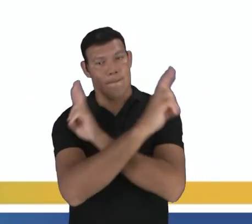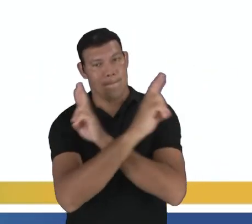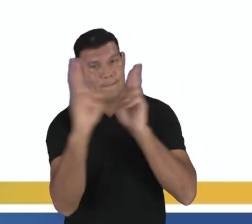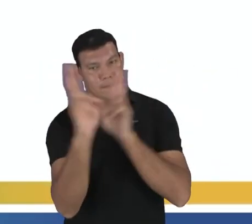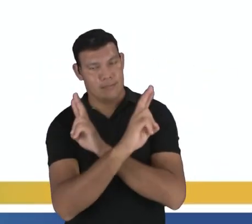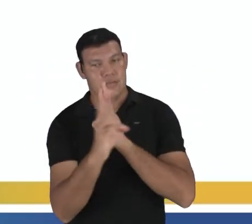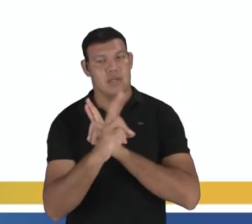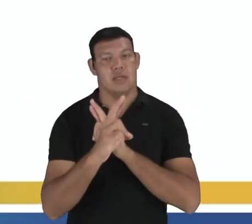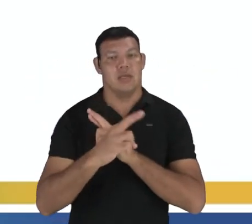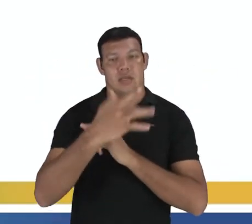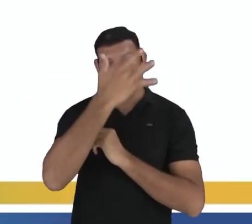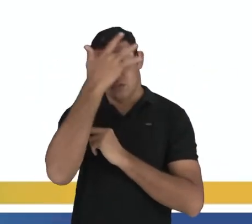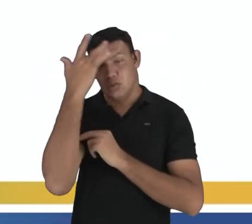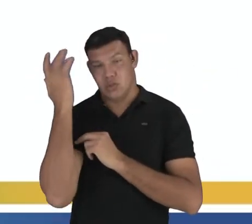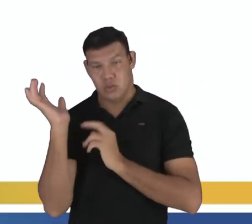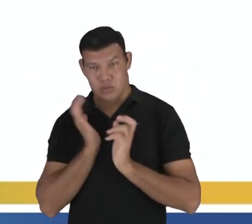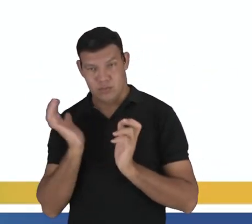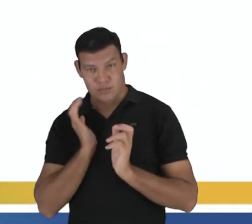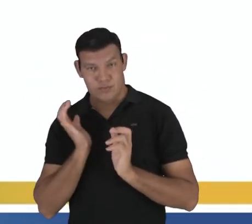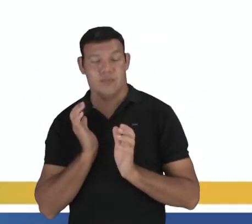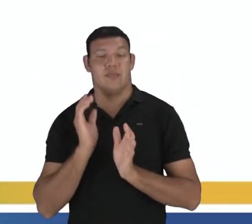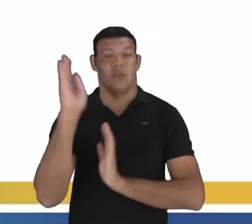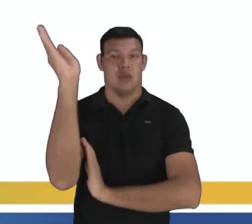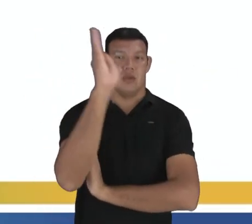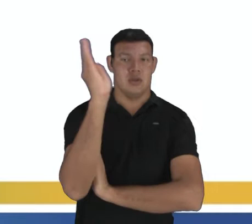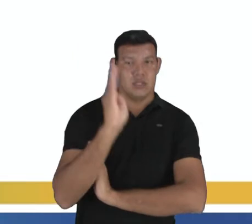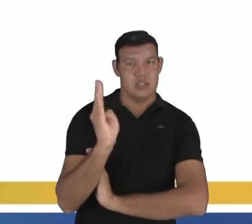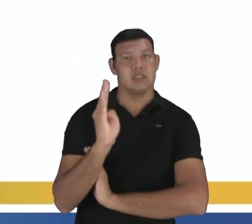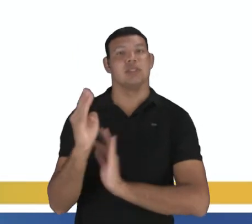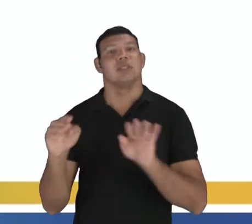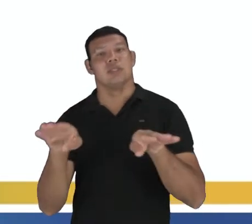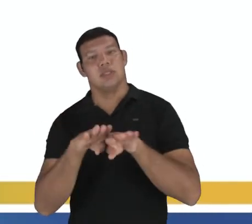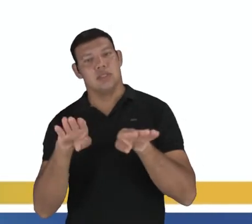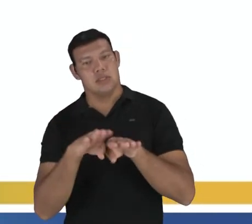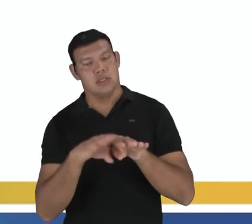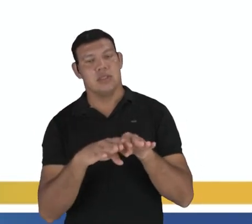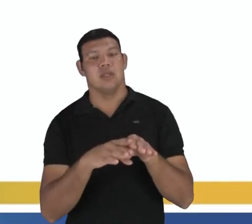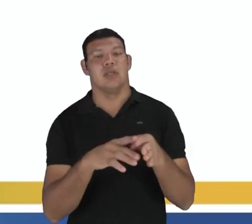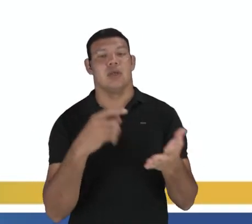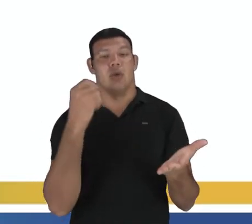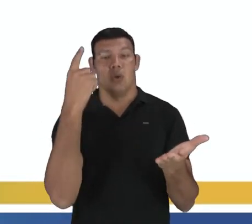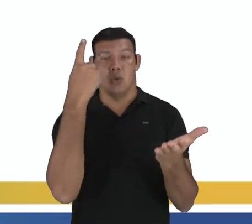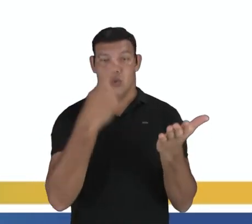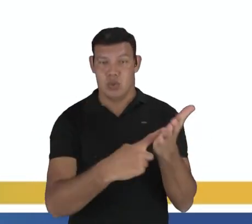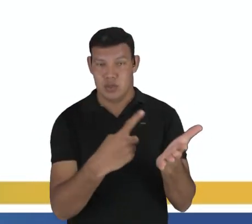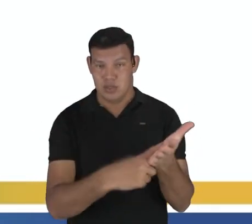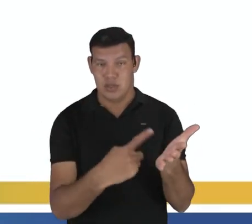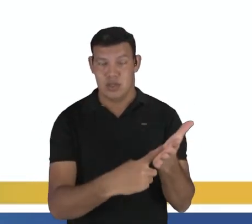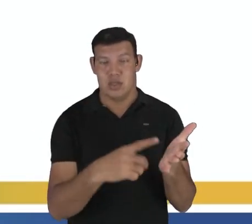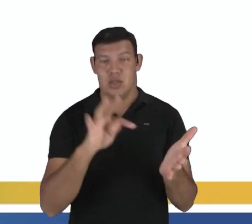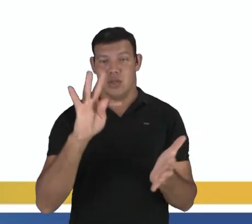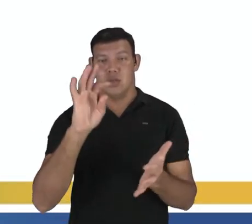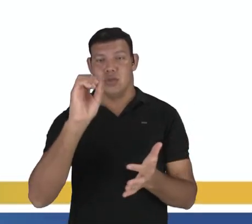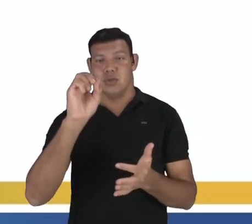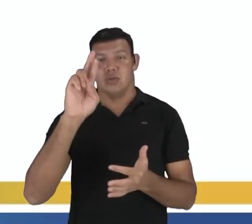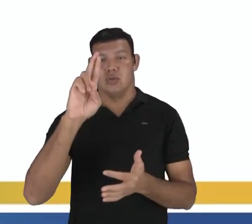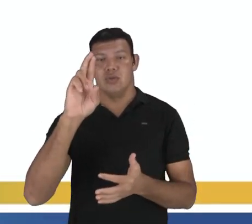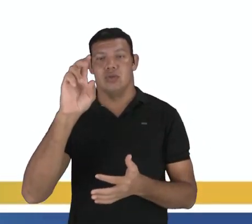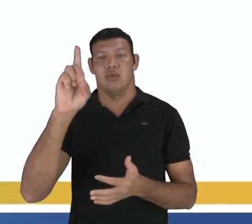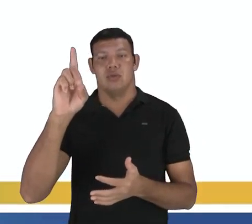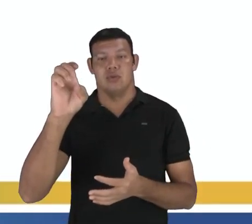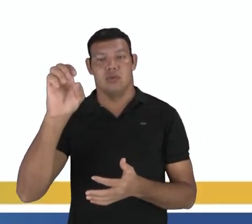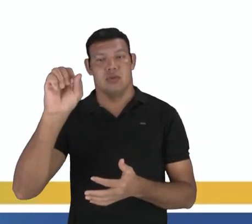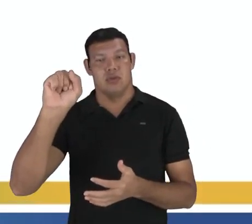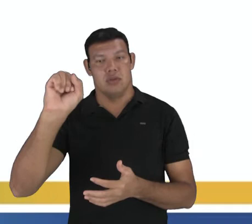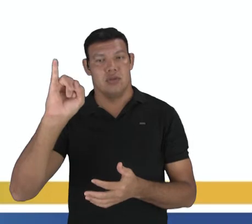às nobrezas, né, essas questões do Brasil. A gente tem o Tratado de Tordesilhas, que ele começa a ser ultrapassado,